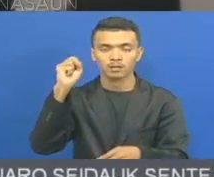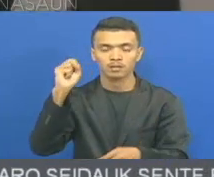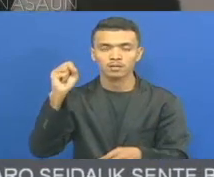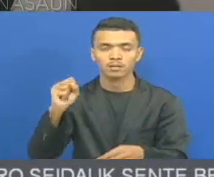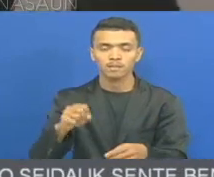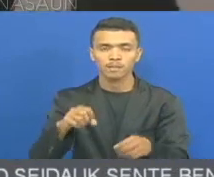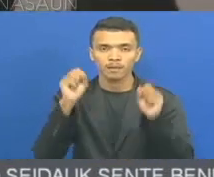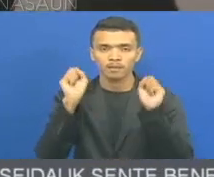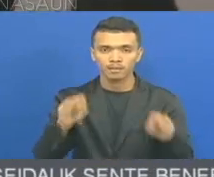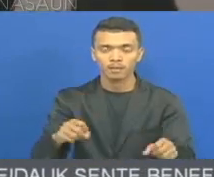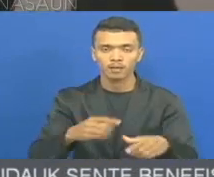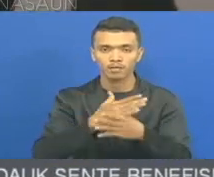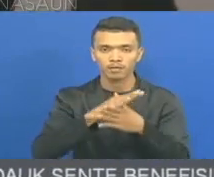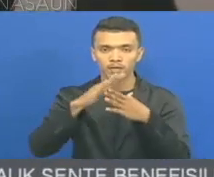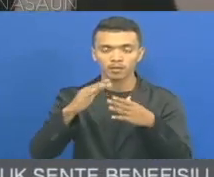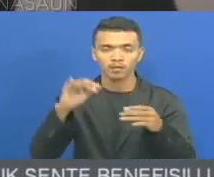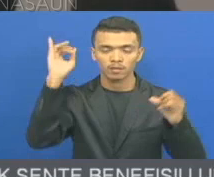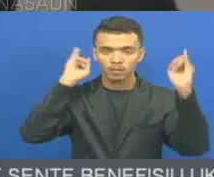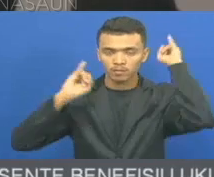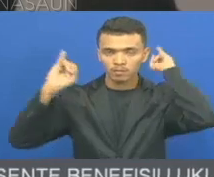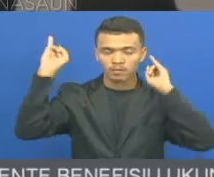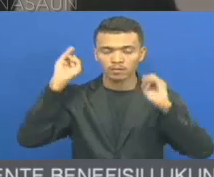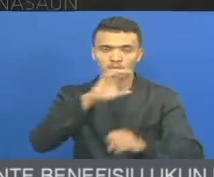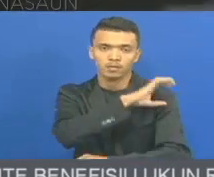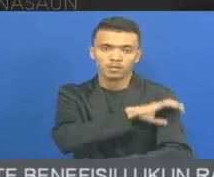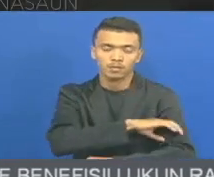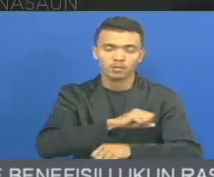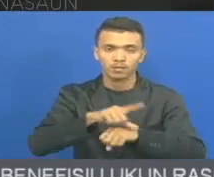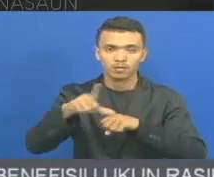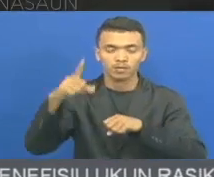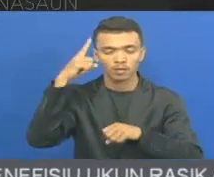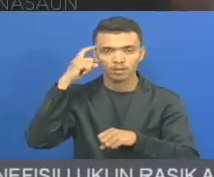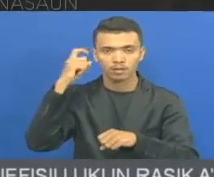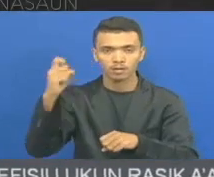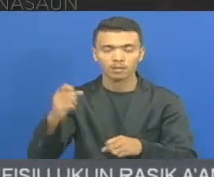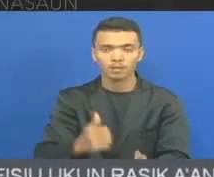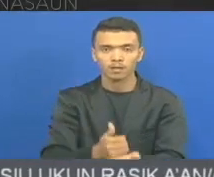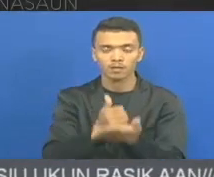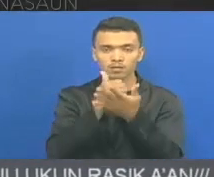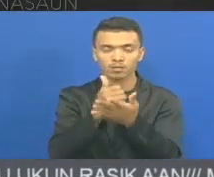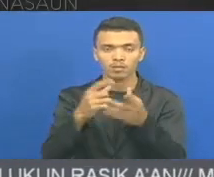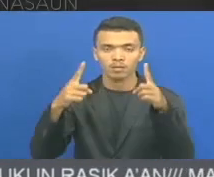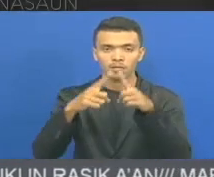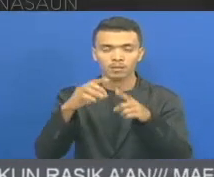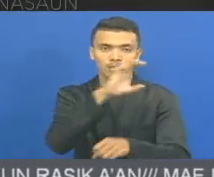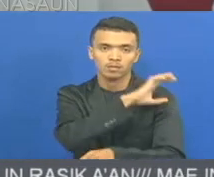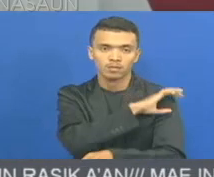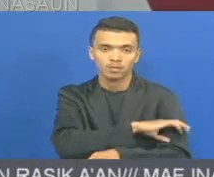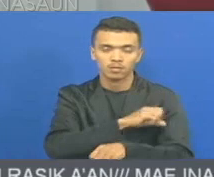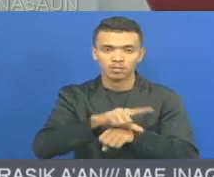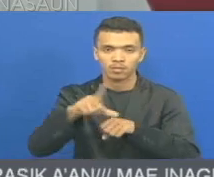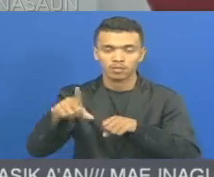Social pela socialização no Sistema de Segurança Social. Tamba durante ne contribuiona ba segurança social mai bese